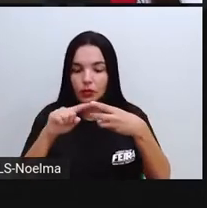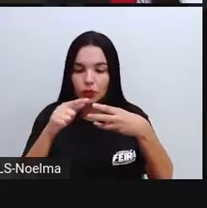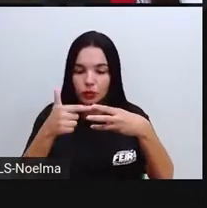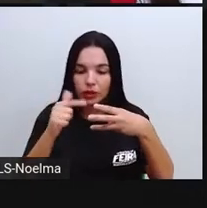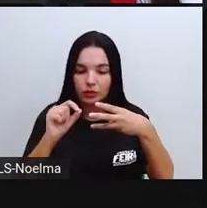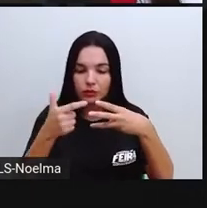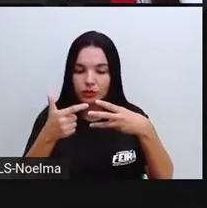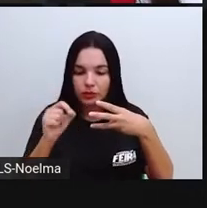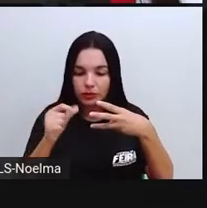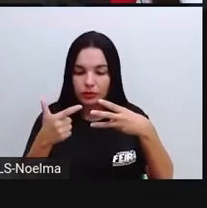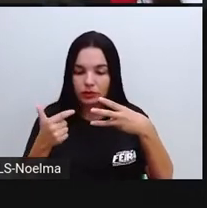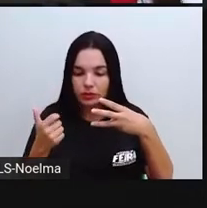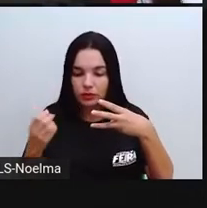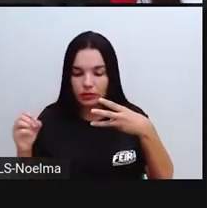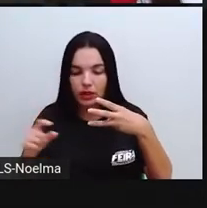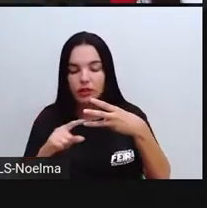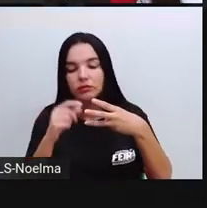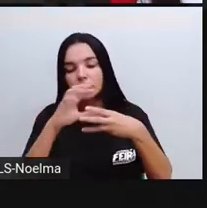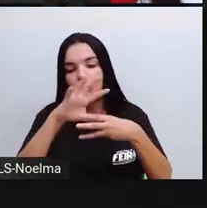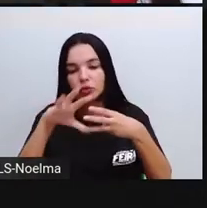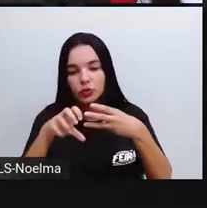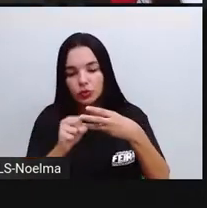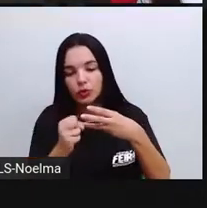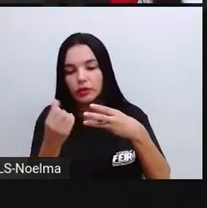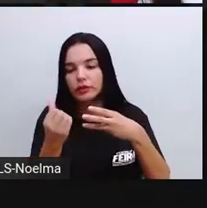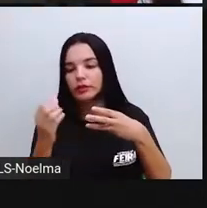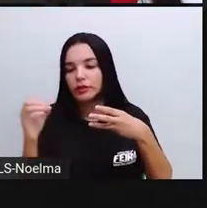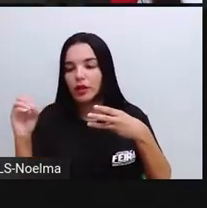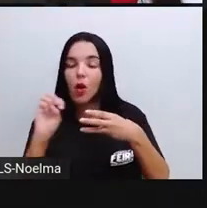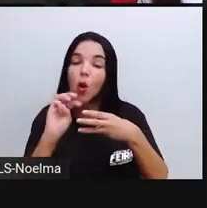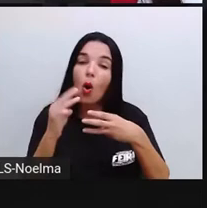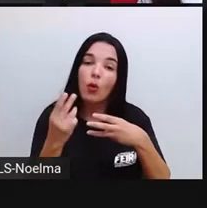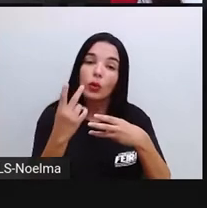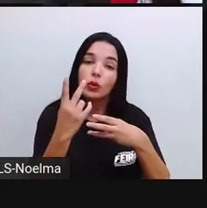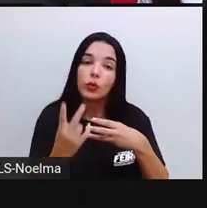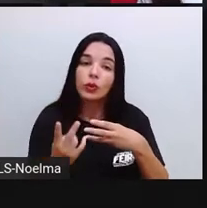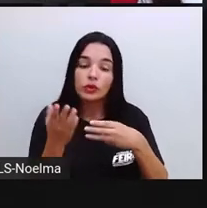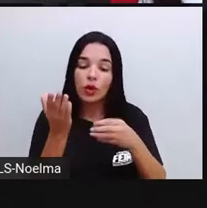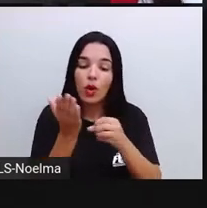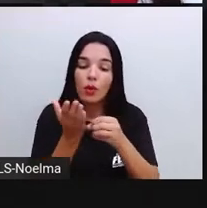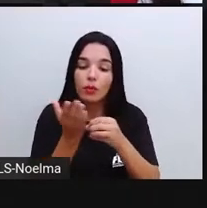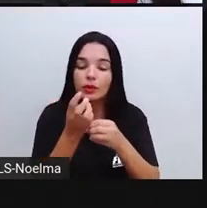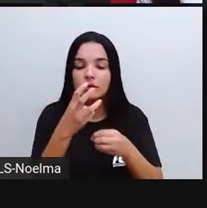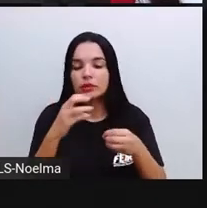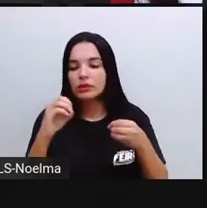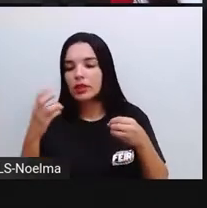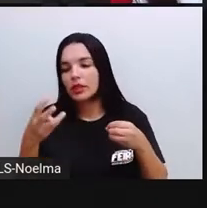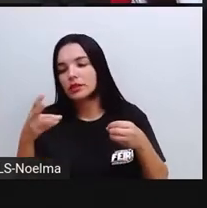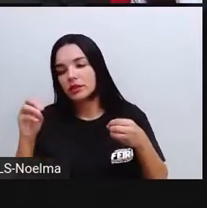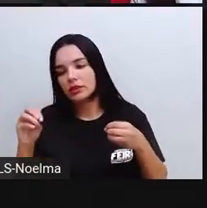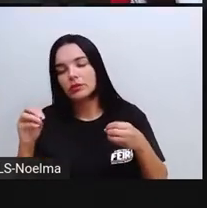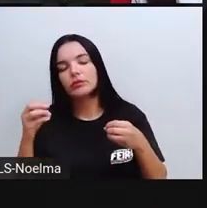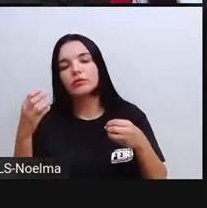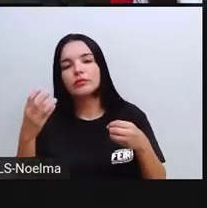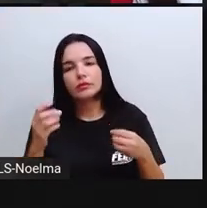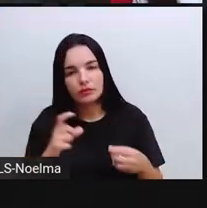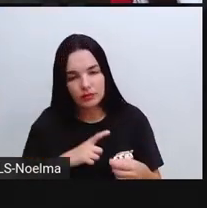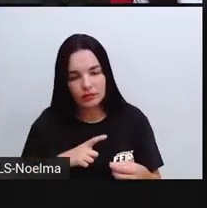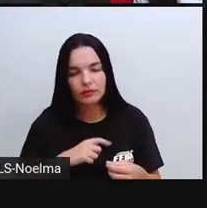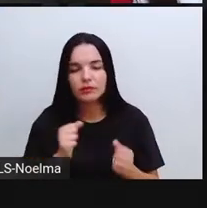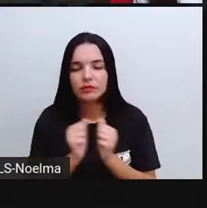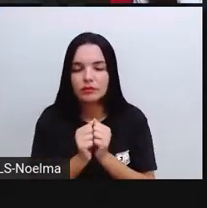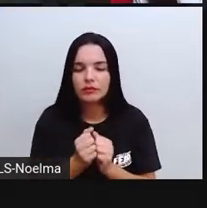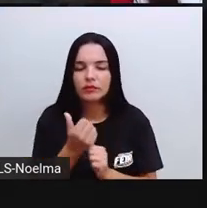mais 200 mais 200 é 600 ou então dois copinhos de 300 que daria o que 300 mais 300 e